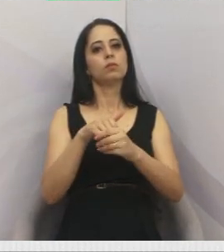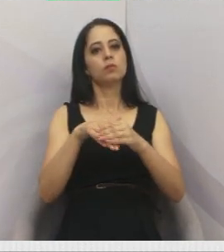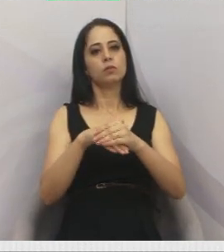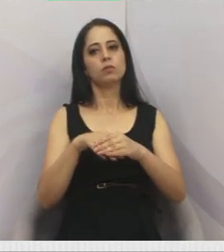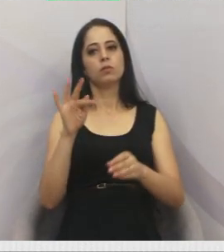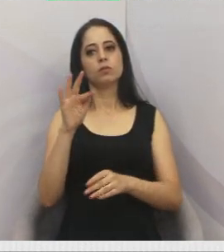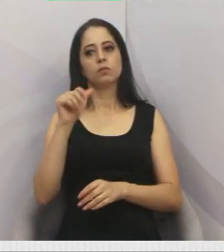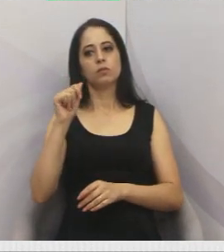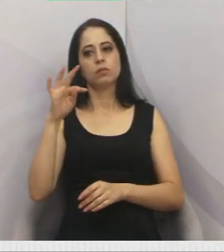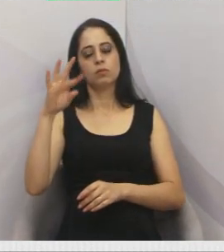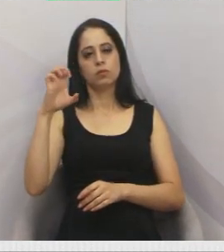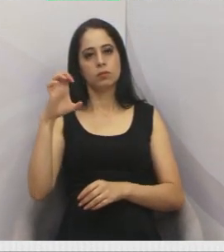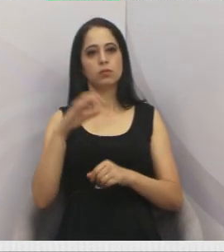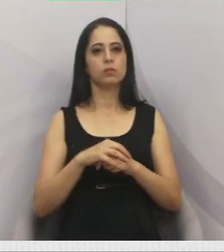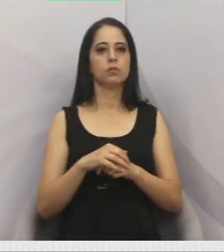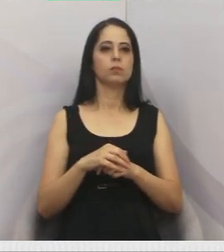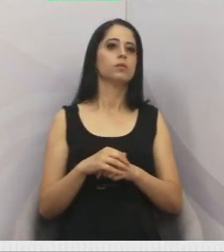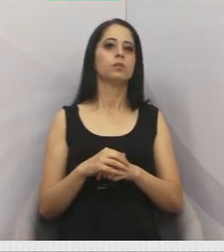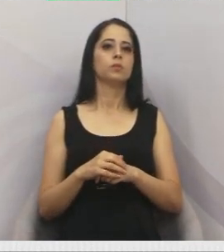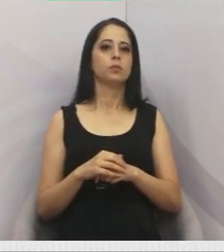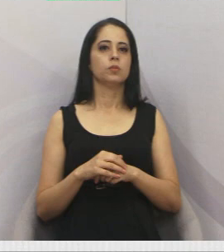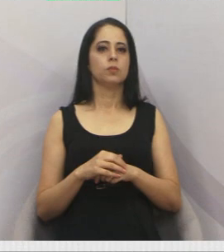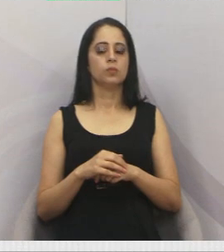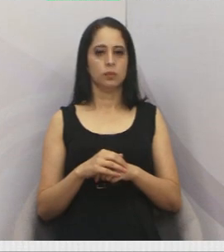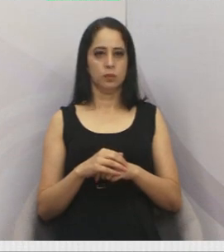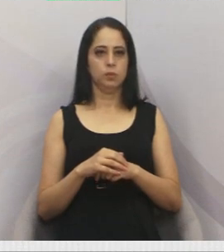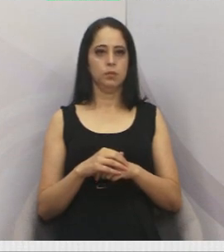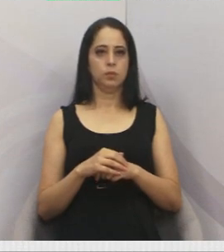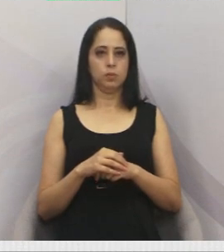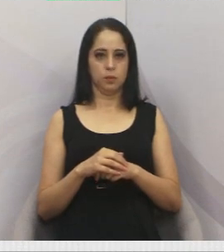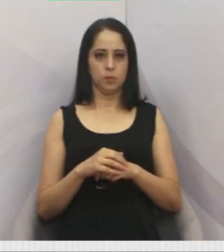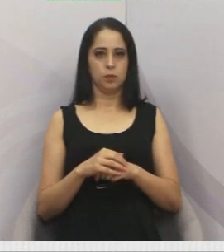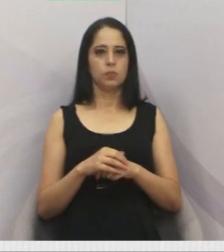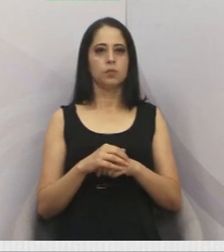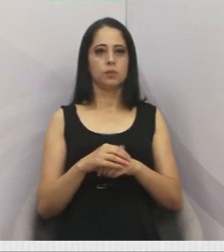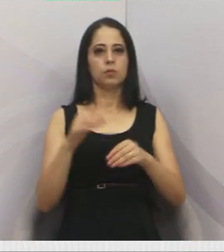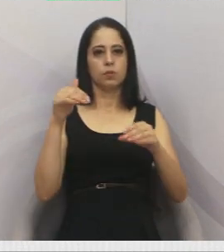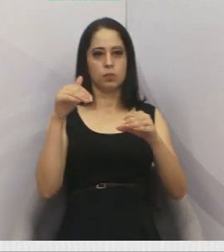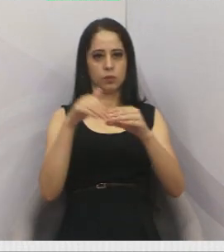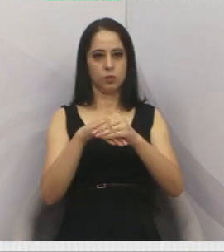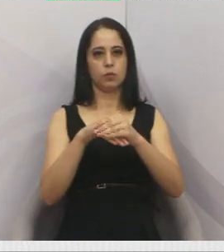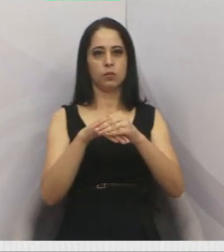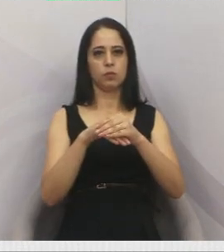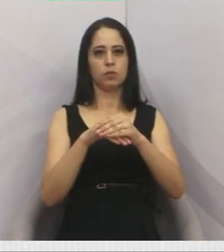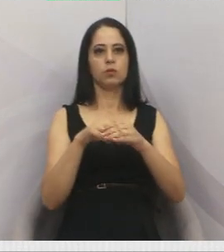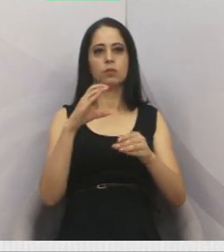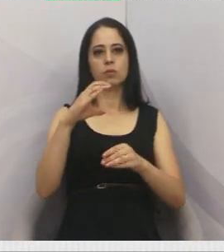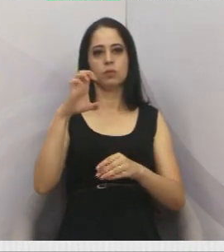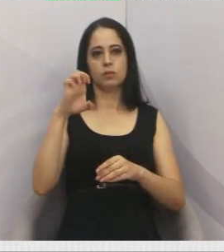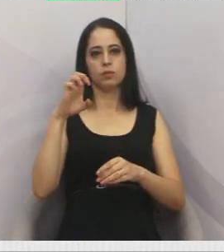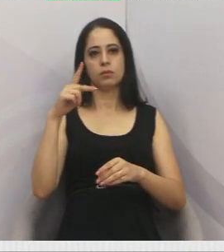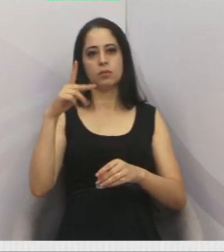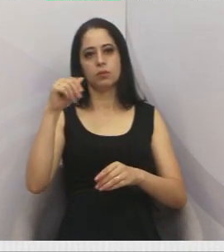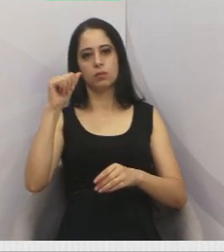para a FATEC Jacareí. Segmento Organização da Sociedade Civil, um voto para a CEPAC.